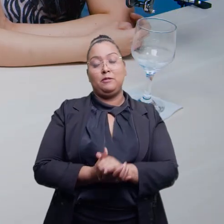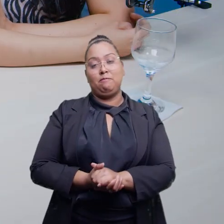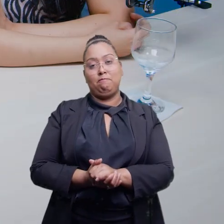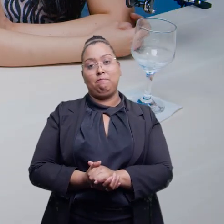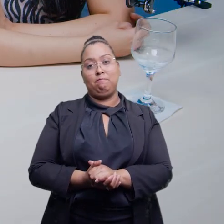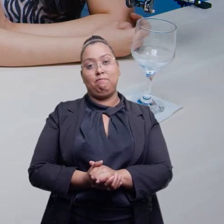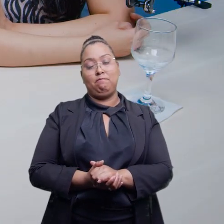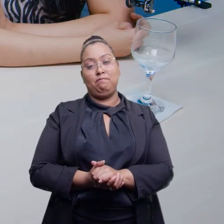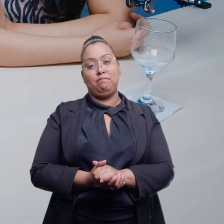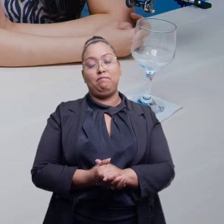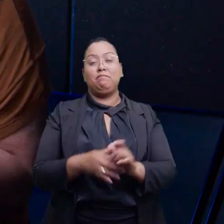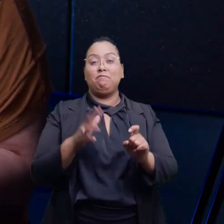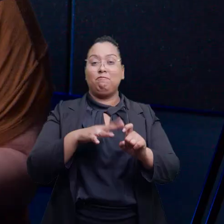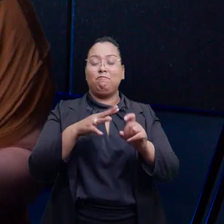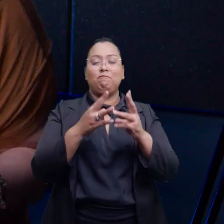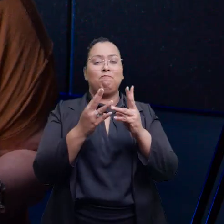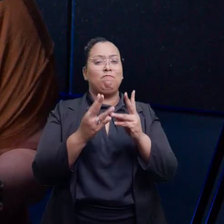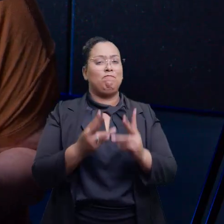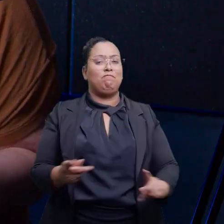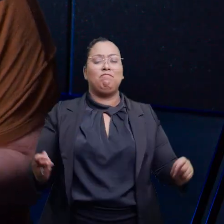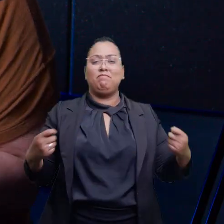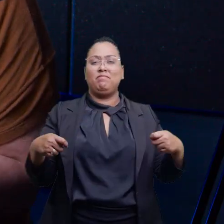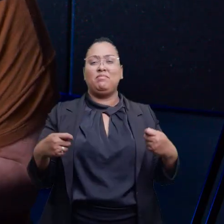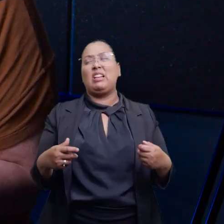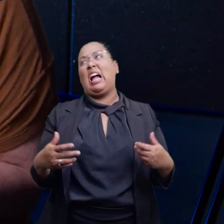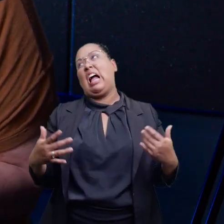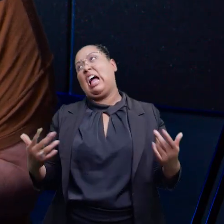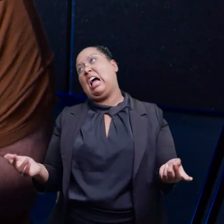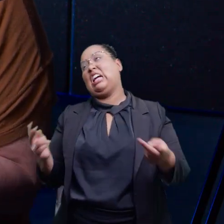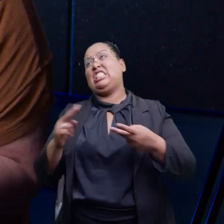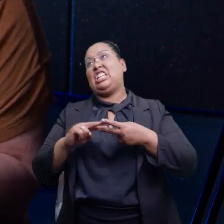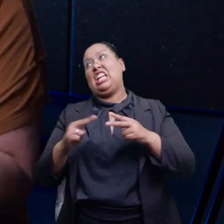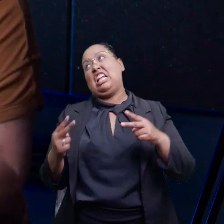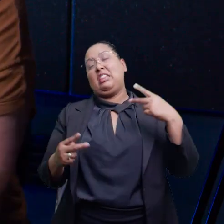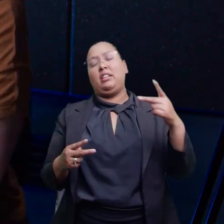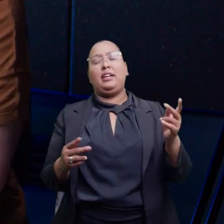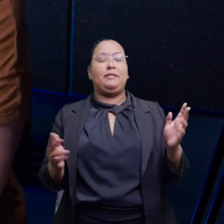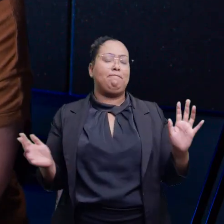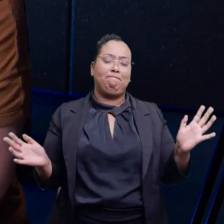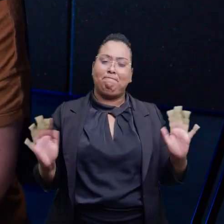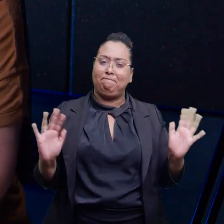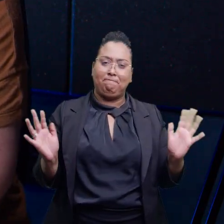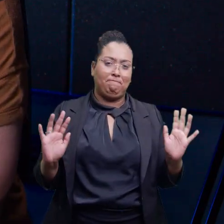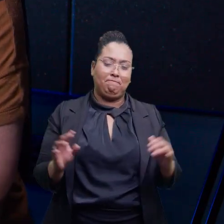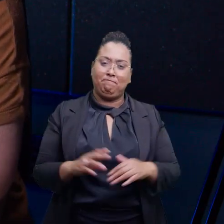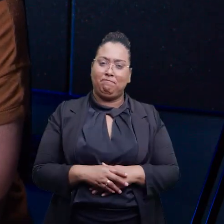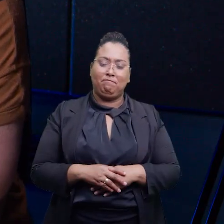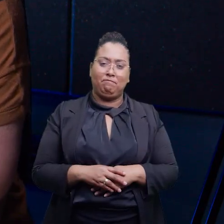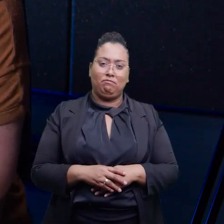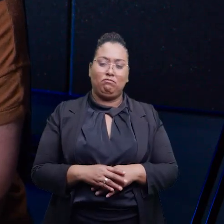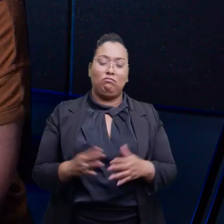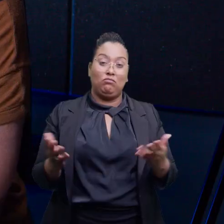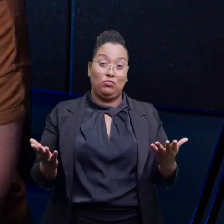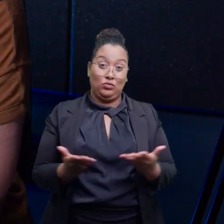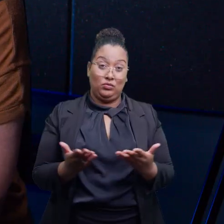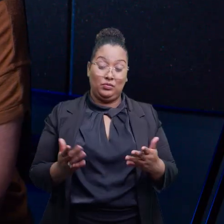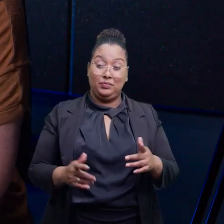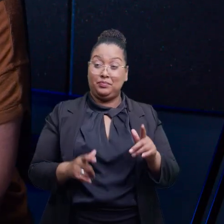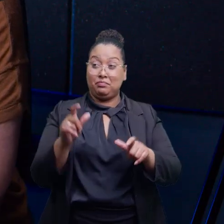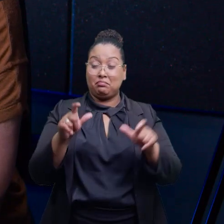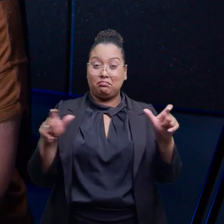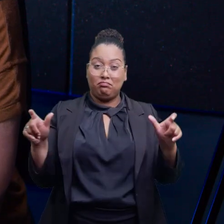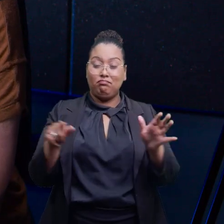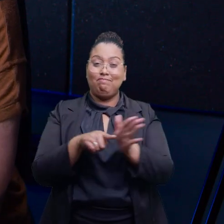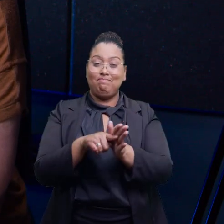né? Eu acho que tem que desmistificar essa história de que genética. Não, gente. Hoje, o que